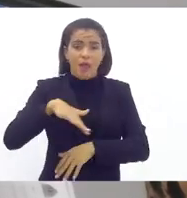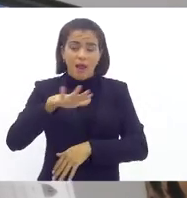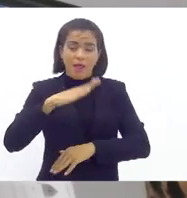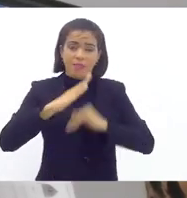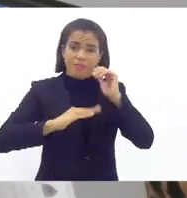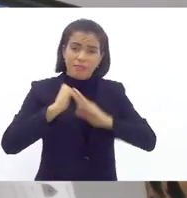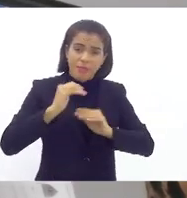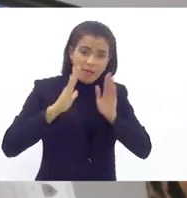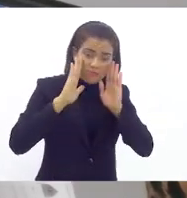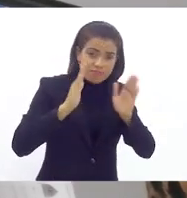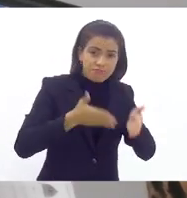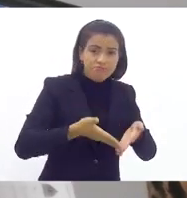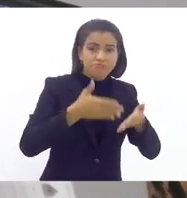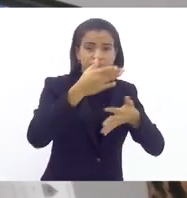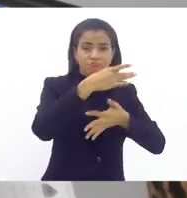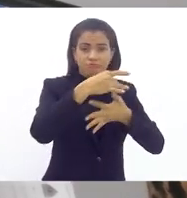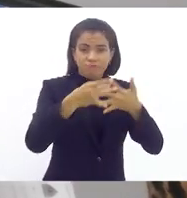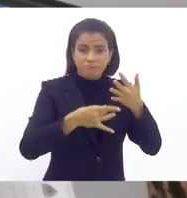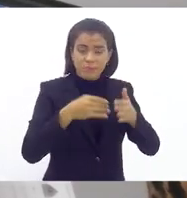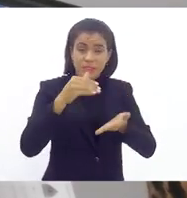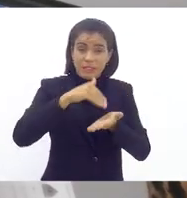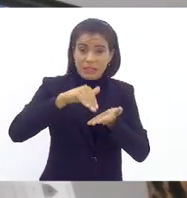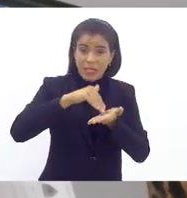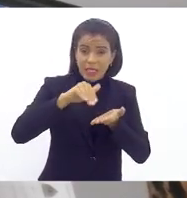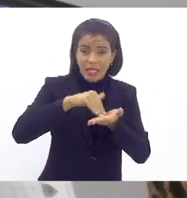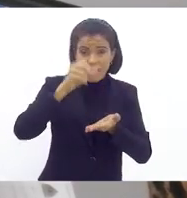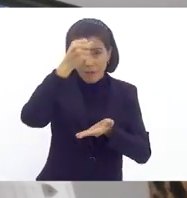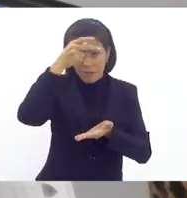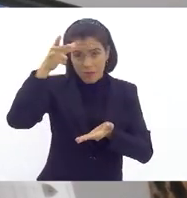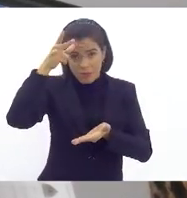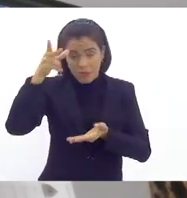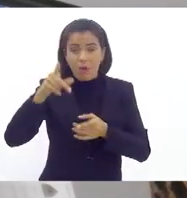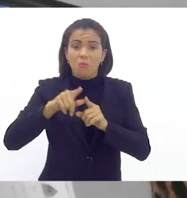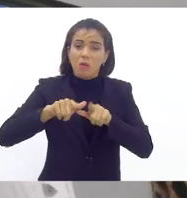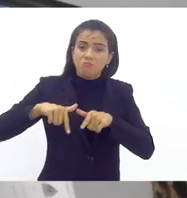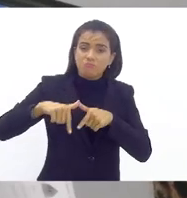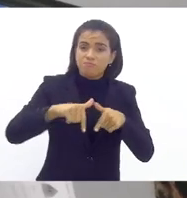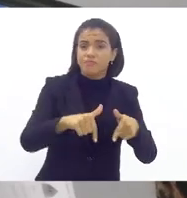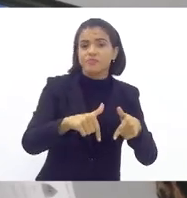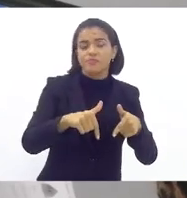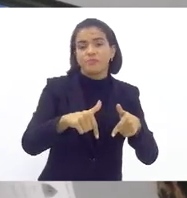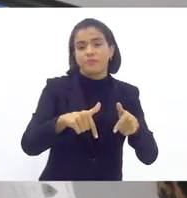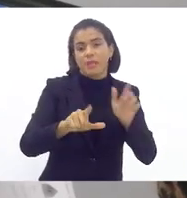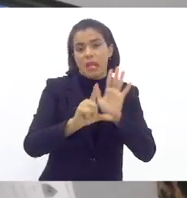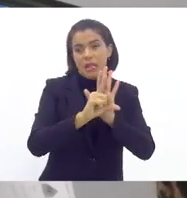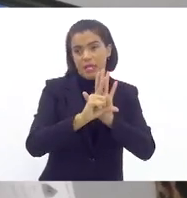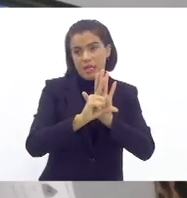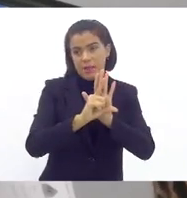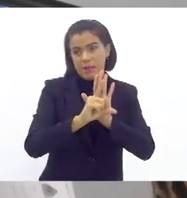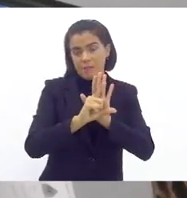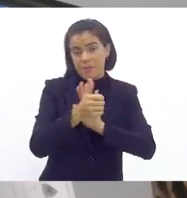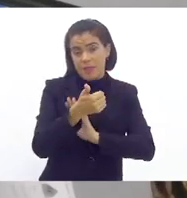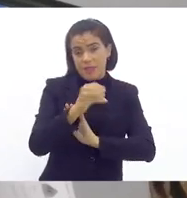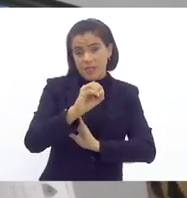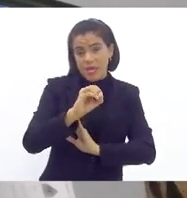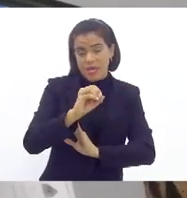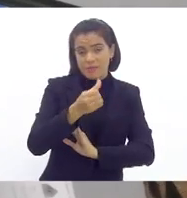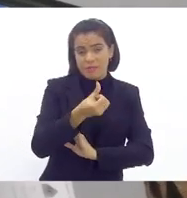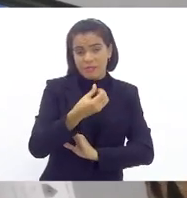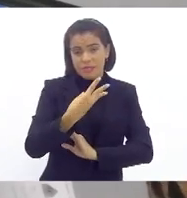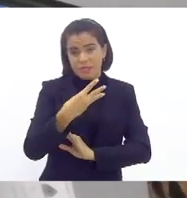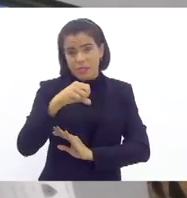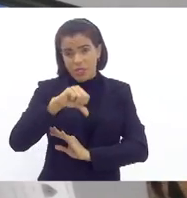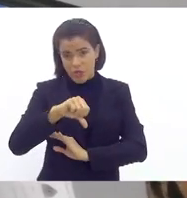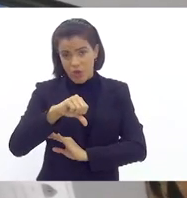específicas nas estruturas das secretarias municipais para a efetivação da Lei 10.639